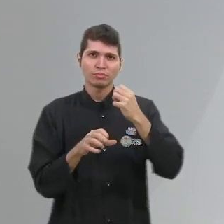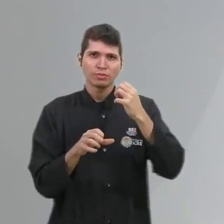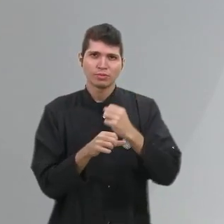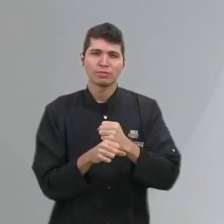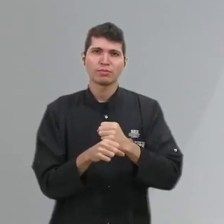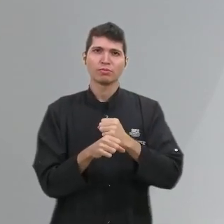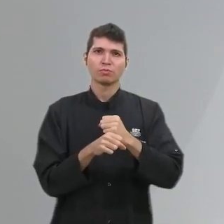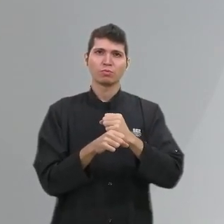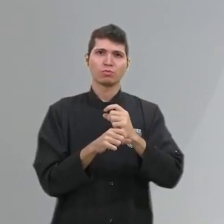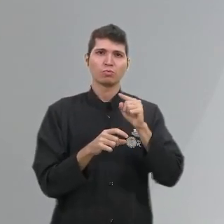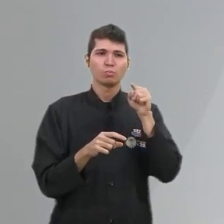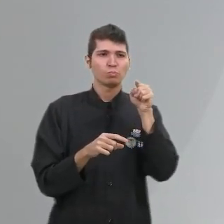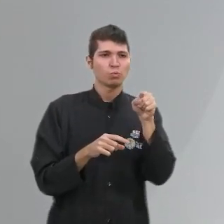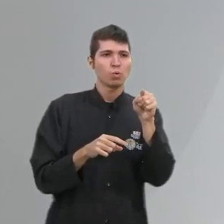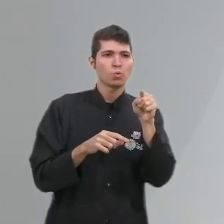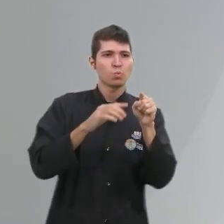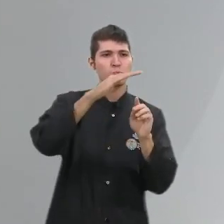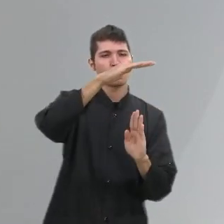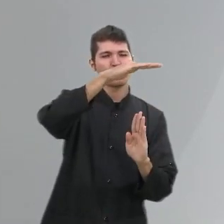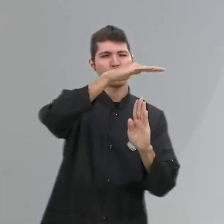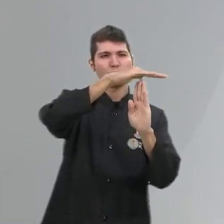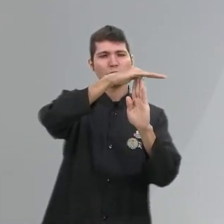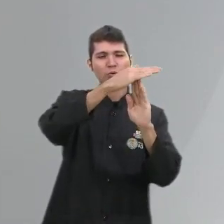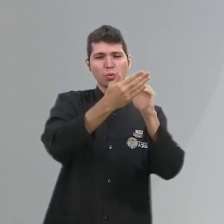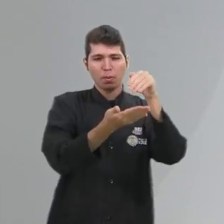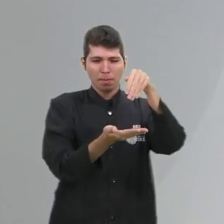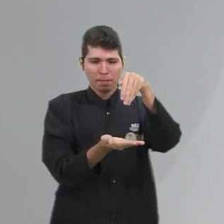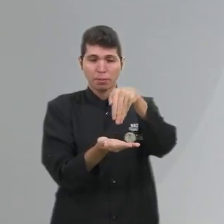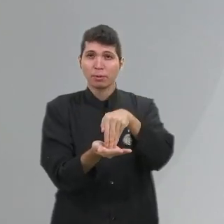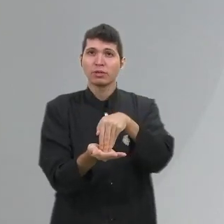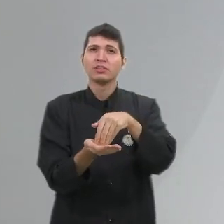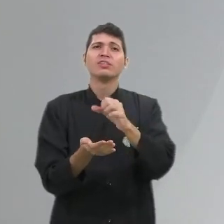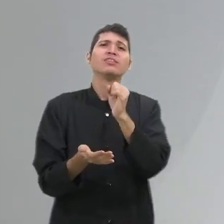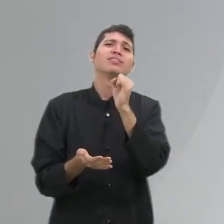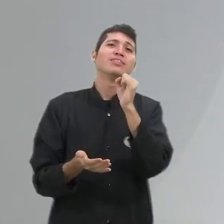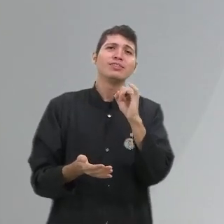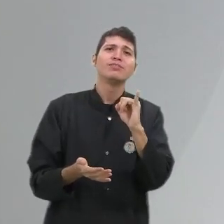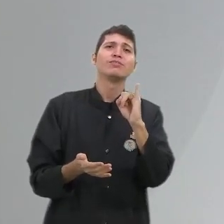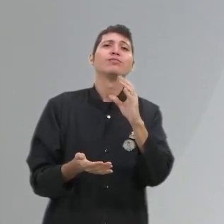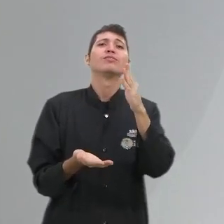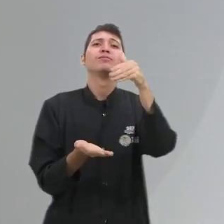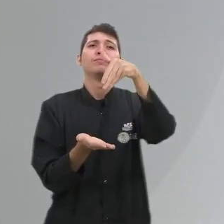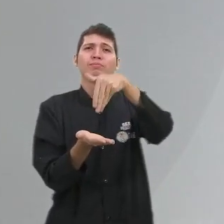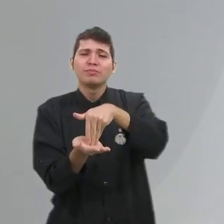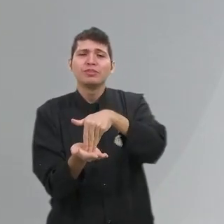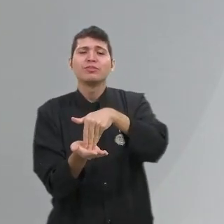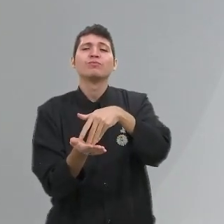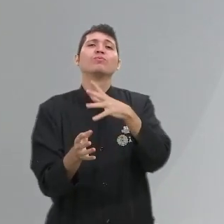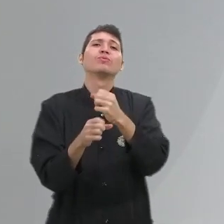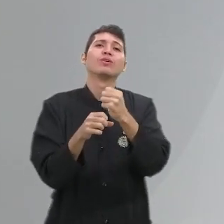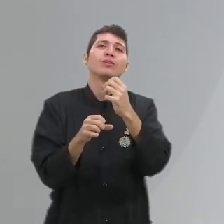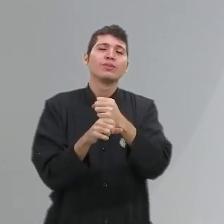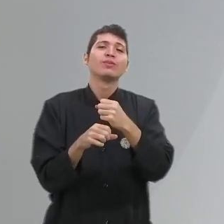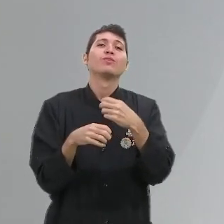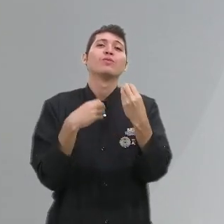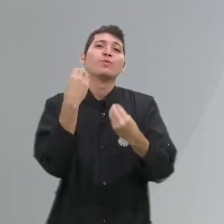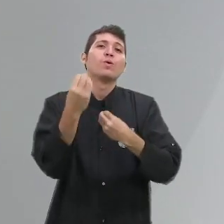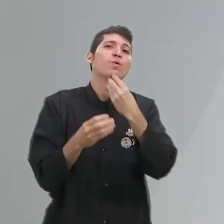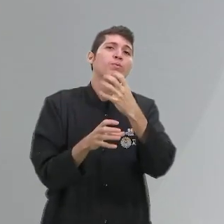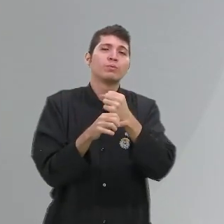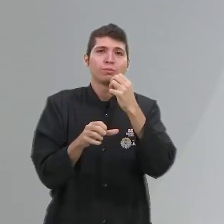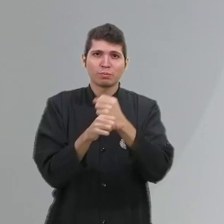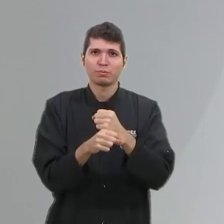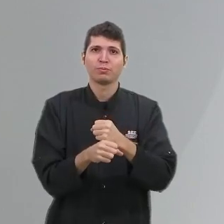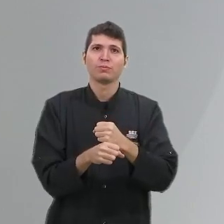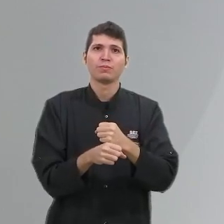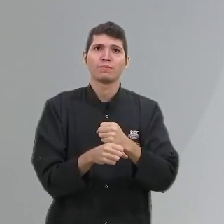de máximo e ponto de mínimo. Professor, se o ponto fosse de mínimo, em relação a você fazer o mesmo cálculo, tá? Você usar o mesmo cálculo. E a diferença é só a ideia do